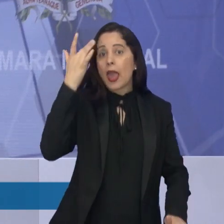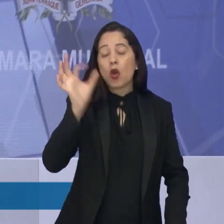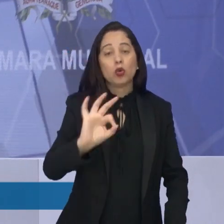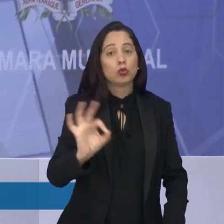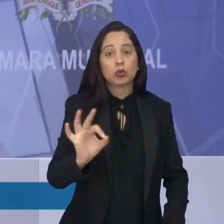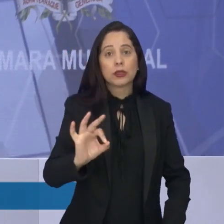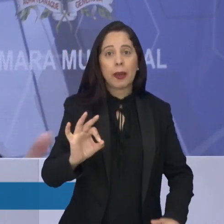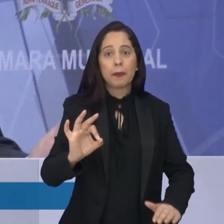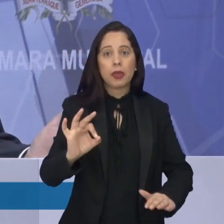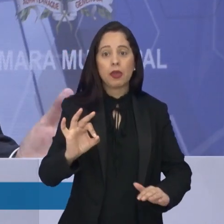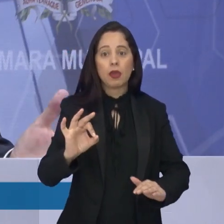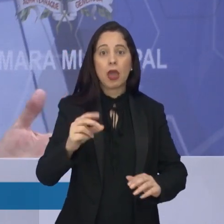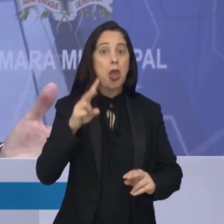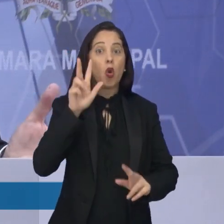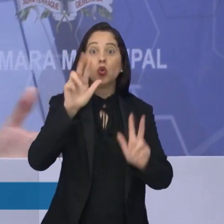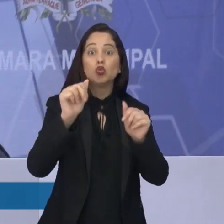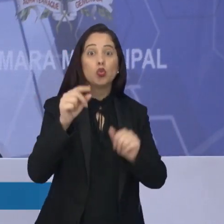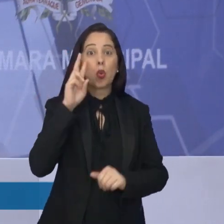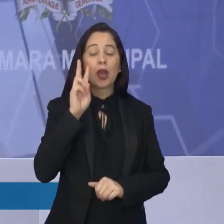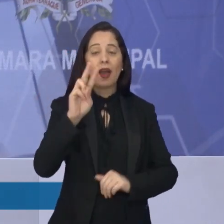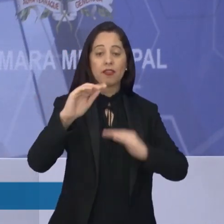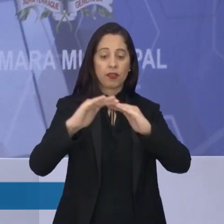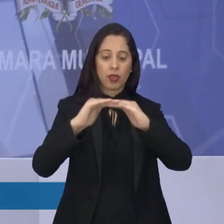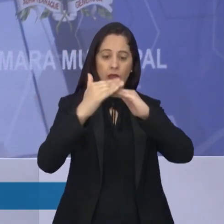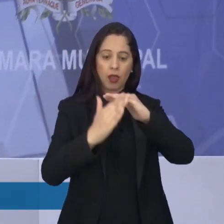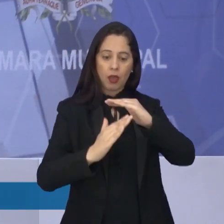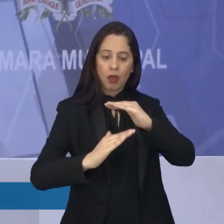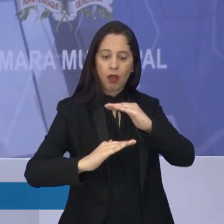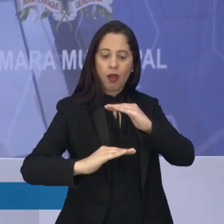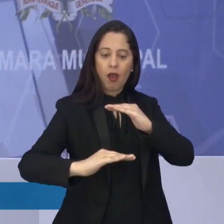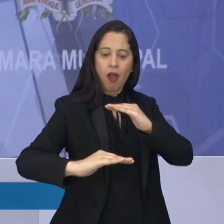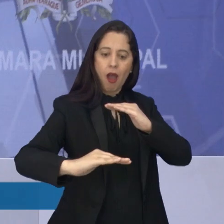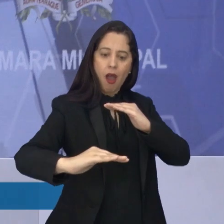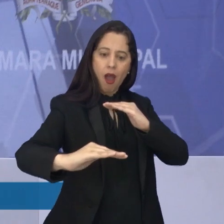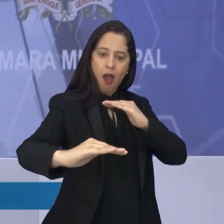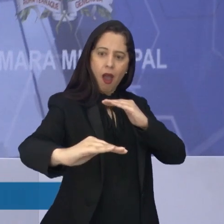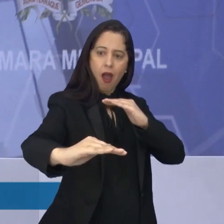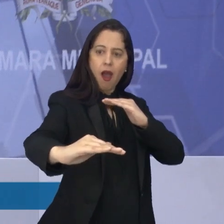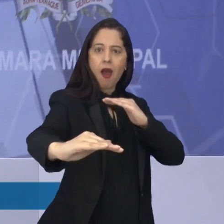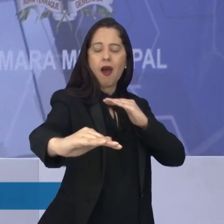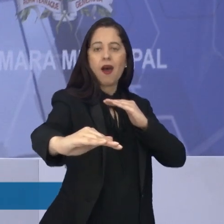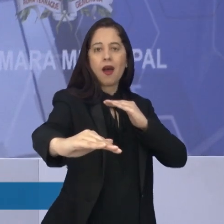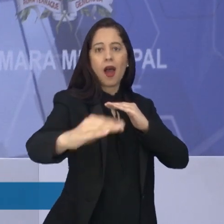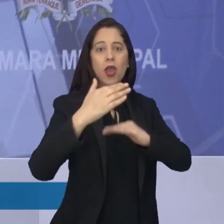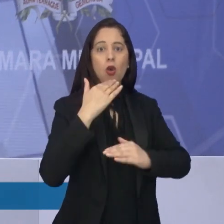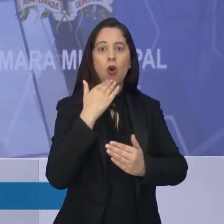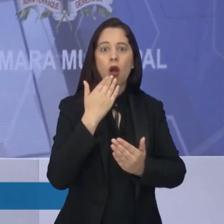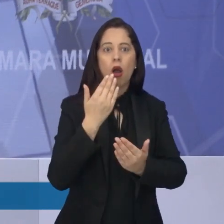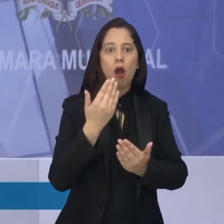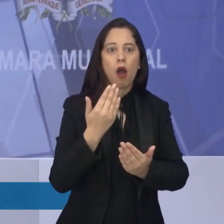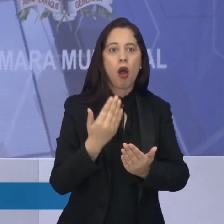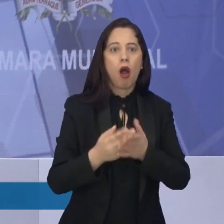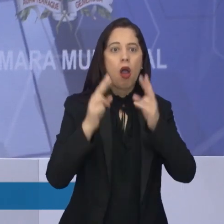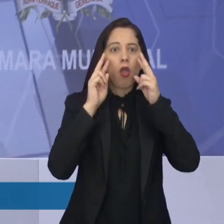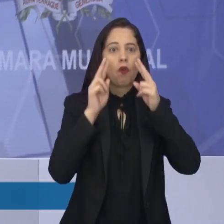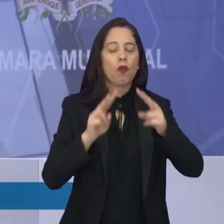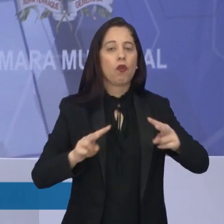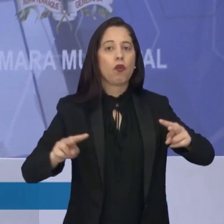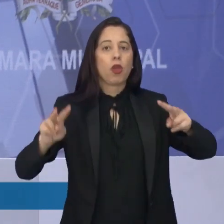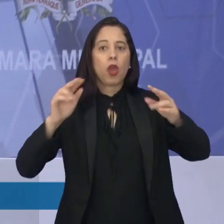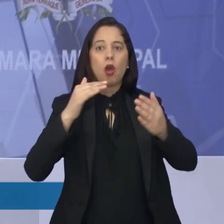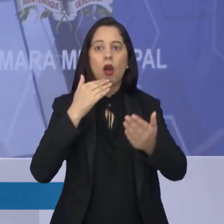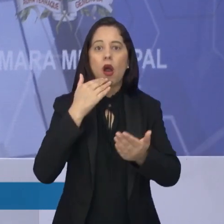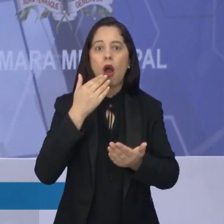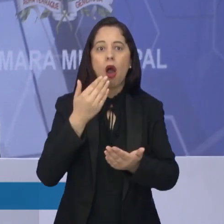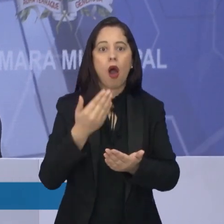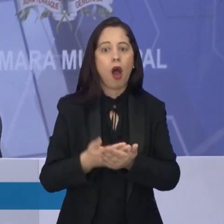como o banhado. Eu nunca tinha ouvido falar de algo e nunca tinha visto. E fiquei encantado. E quando eu digo que eu estou procurando meu